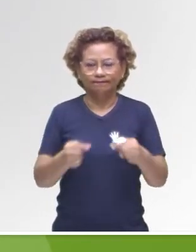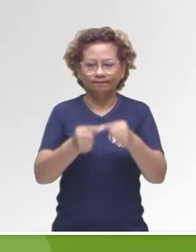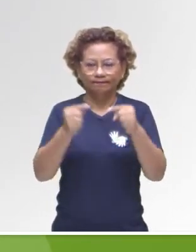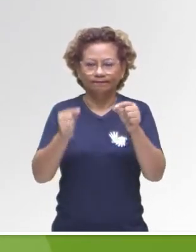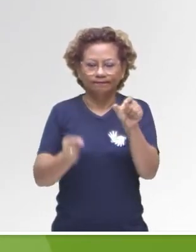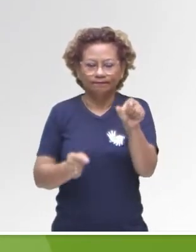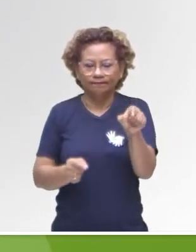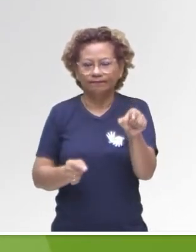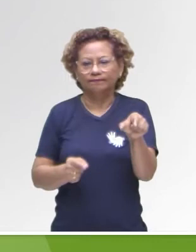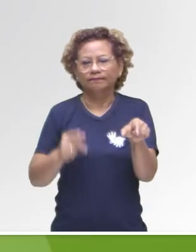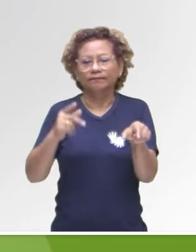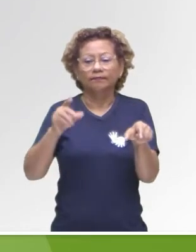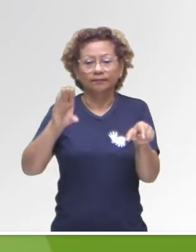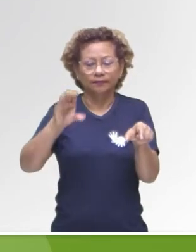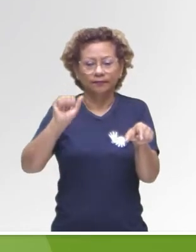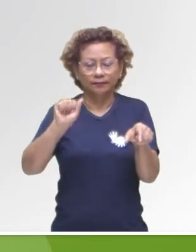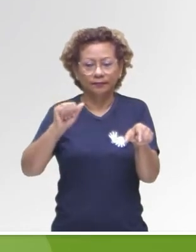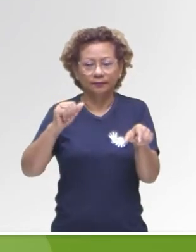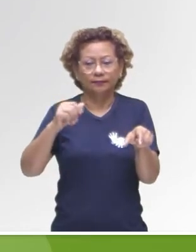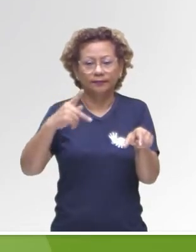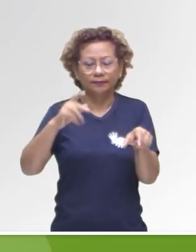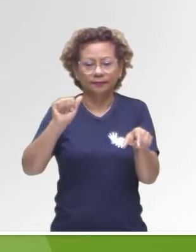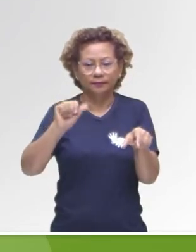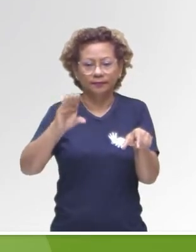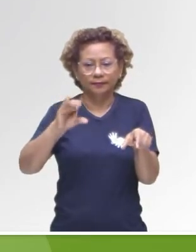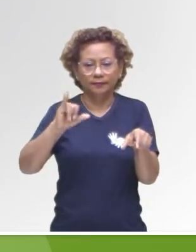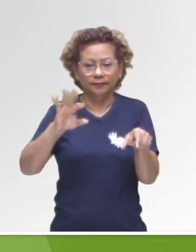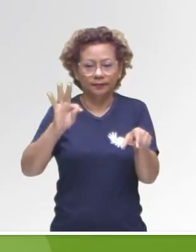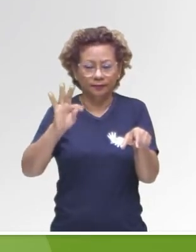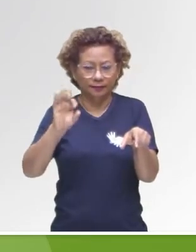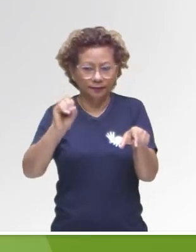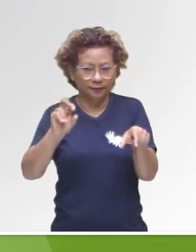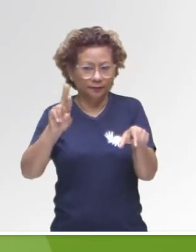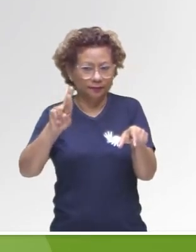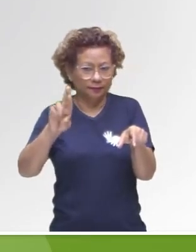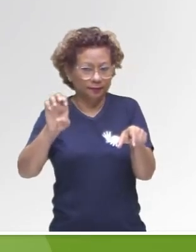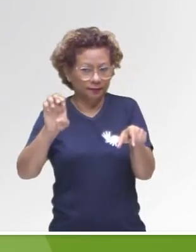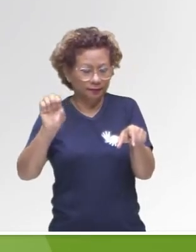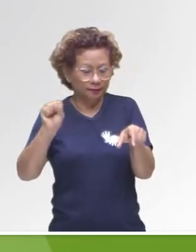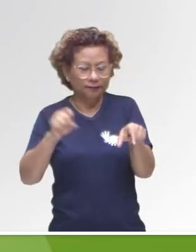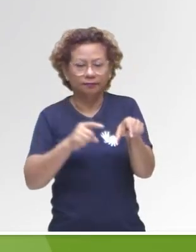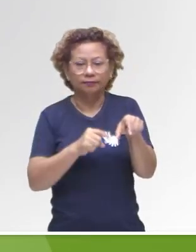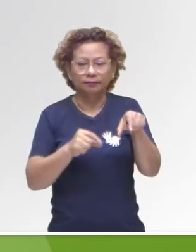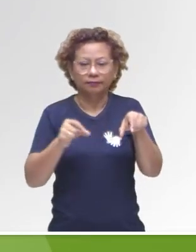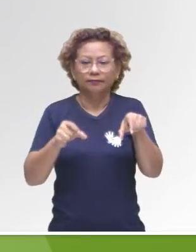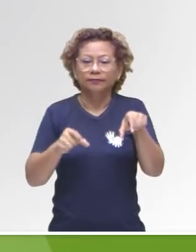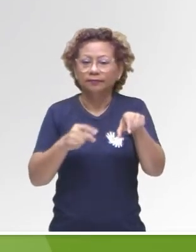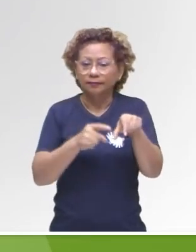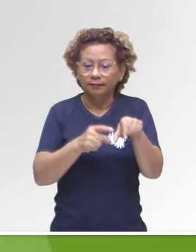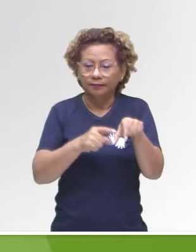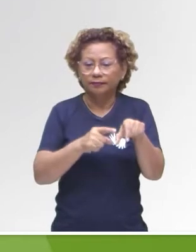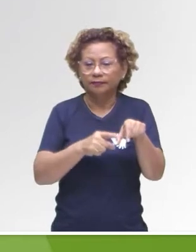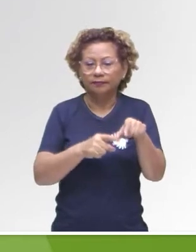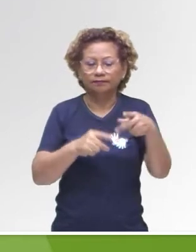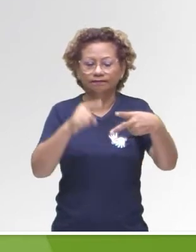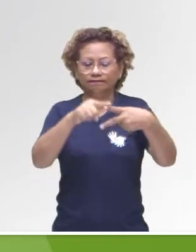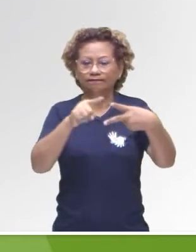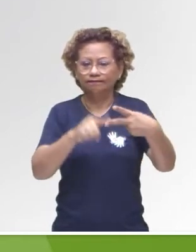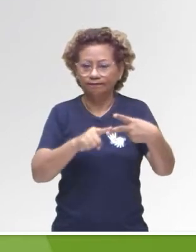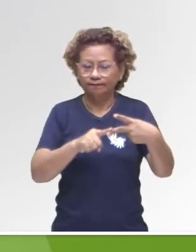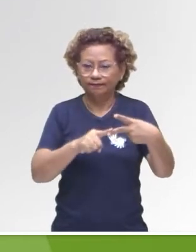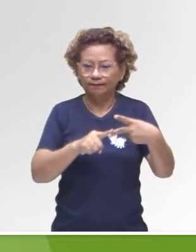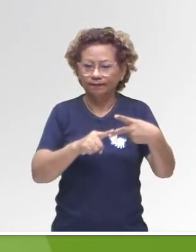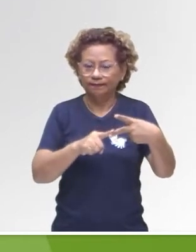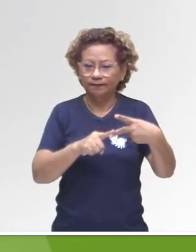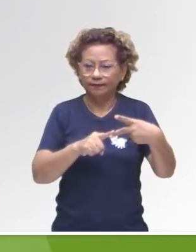capacitores. Nós vamos ver que nós teremos dois tipos de associação de capacitores. E